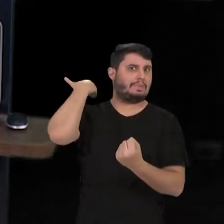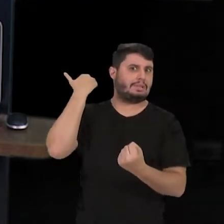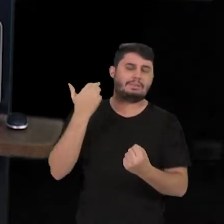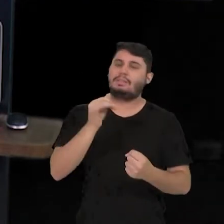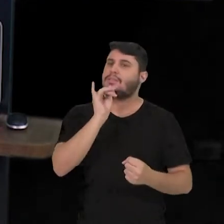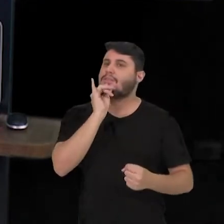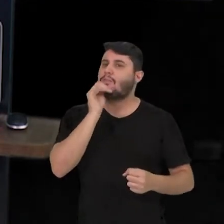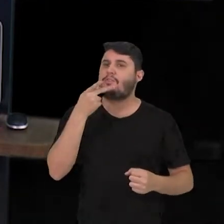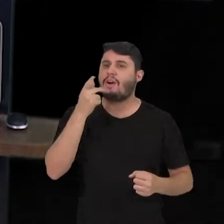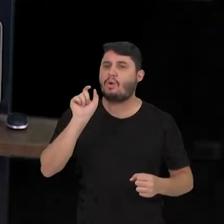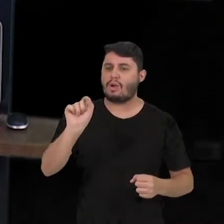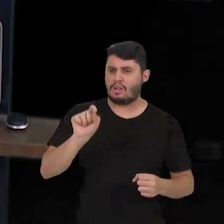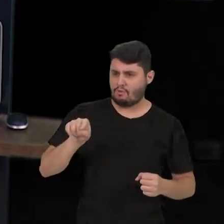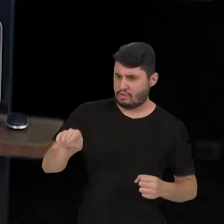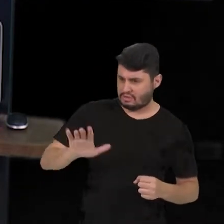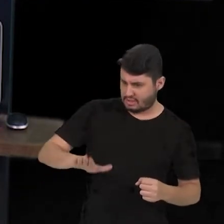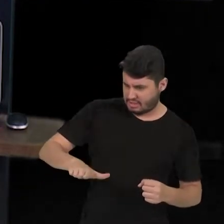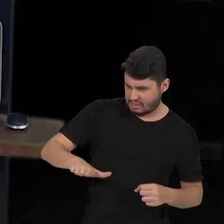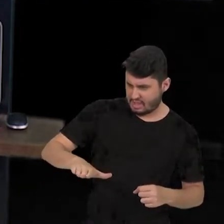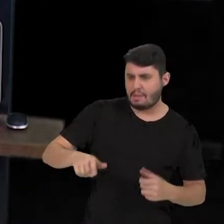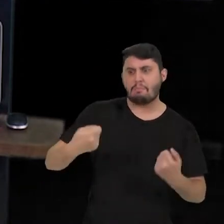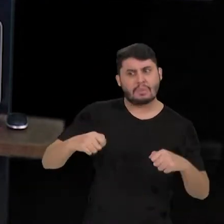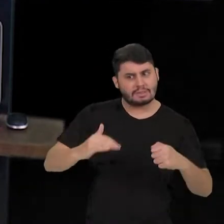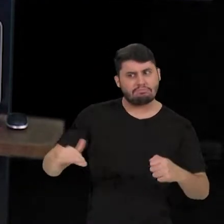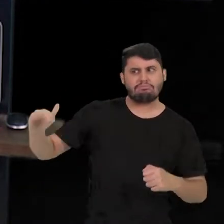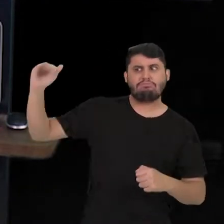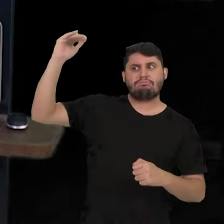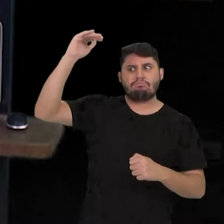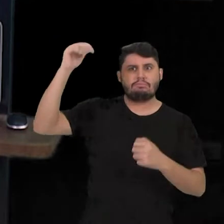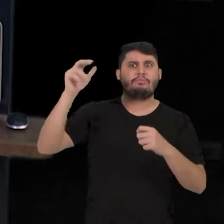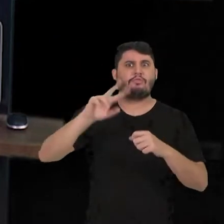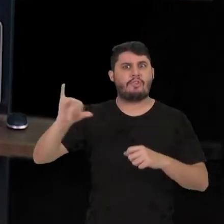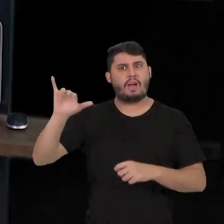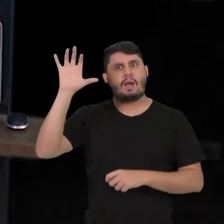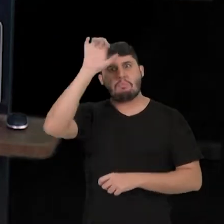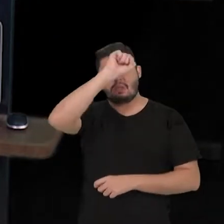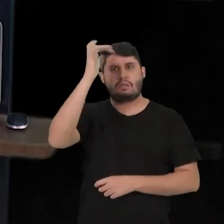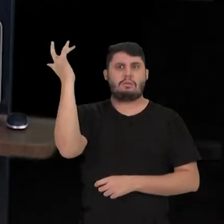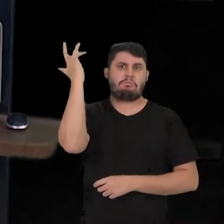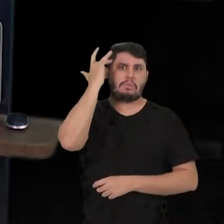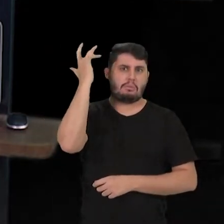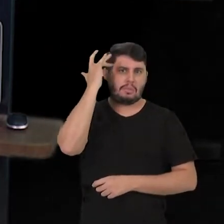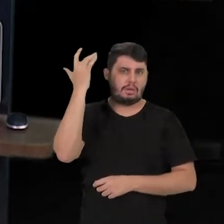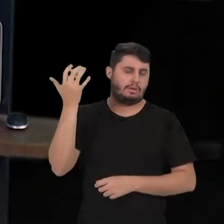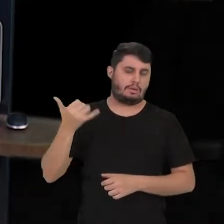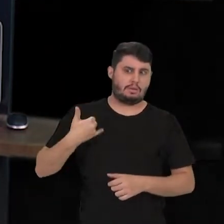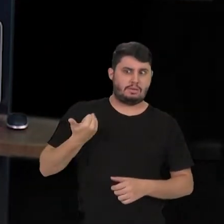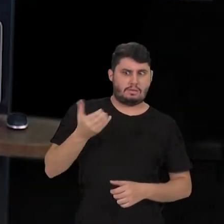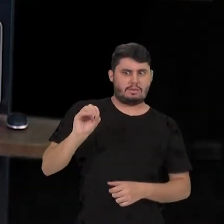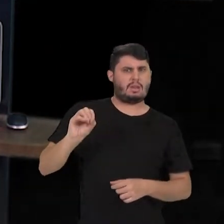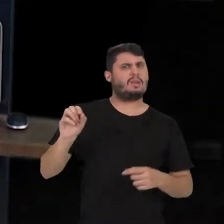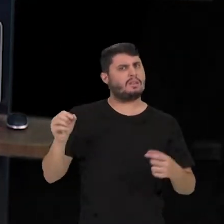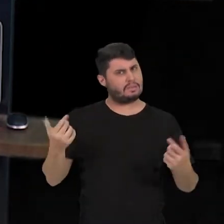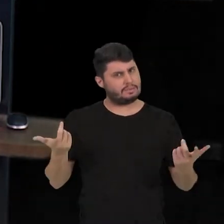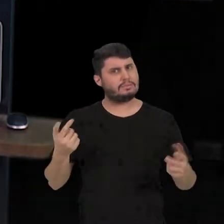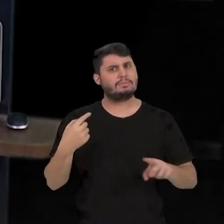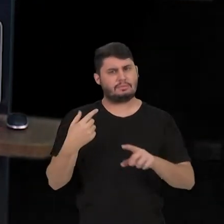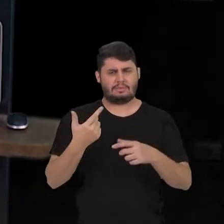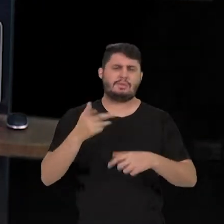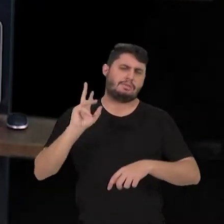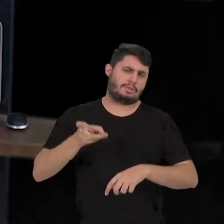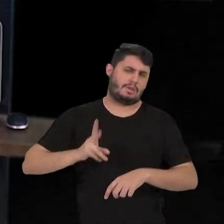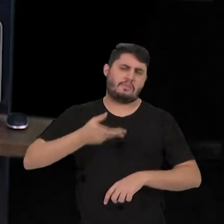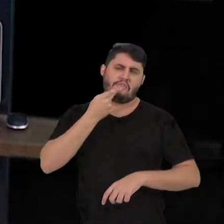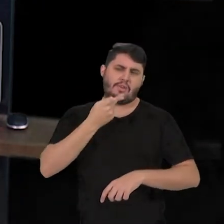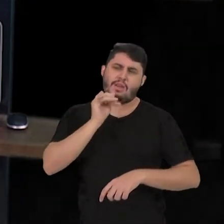cresça, seja um rapazinho, né? Agora, quando eu tinha 10, né, todo mundo dizia que eu devia ser mais maduro, com 10 anos, né? Diz muito aos filhos da gente, né?